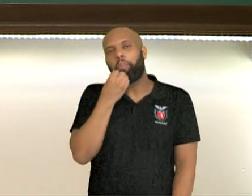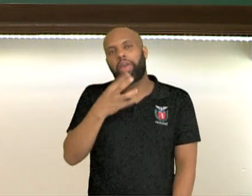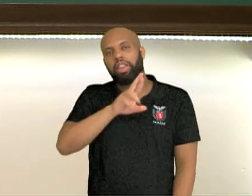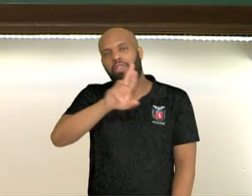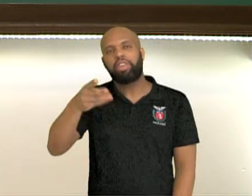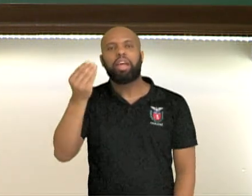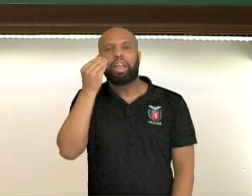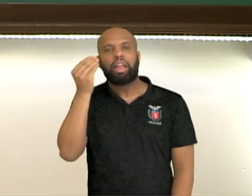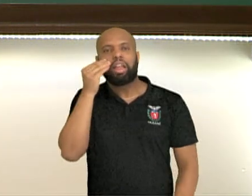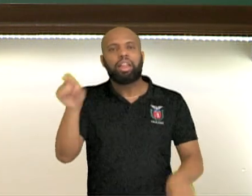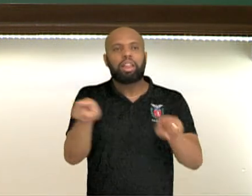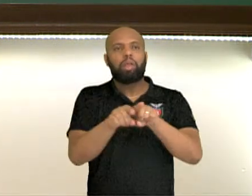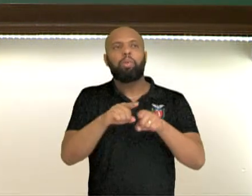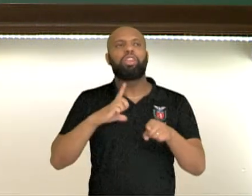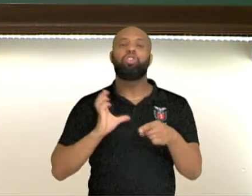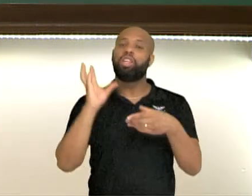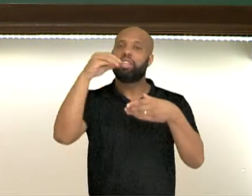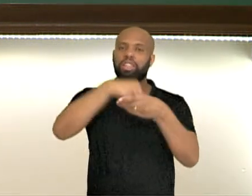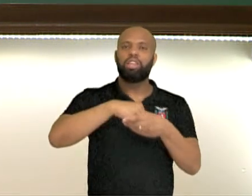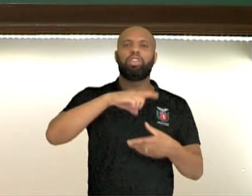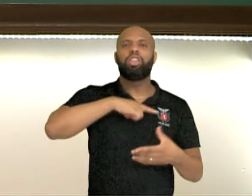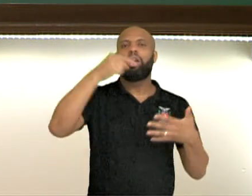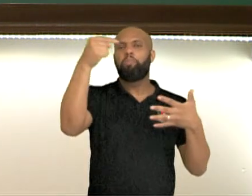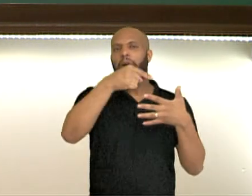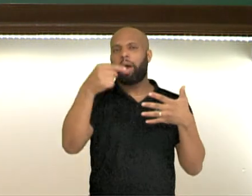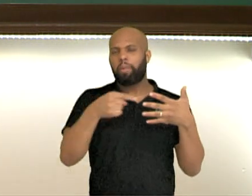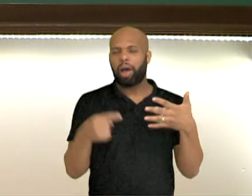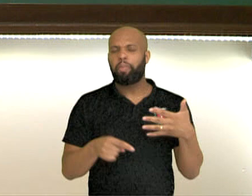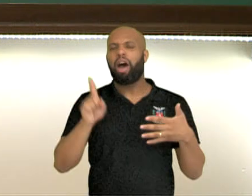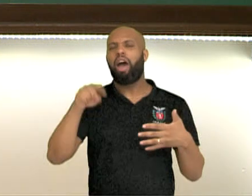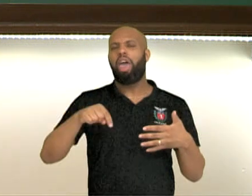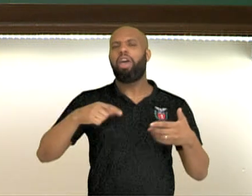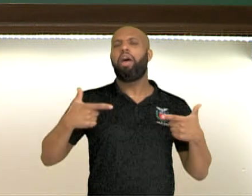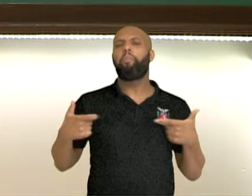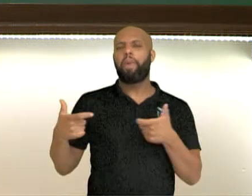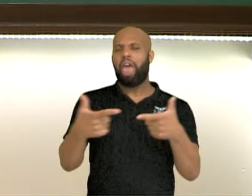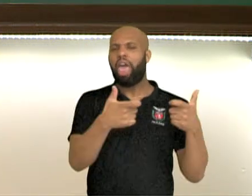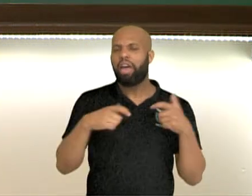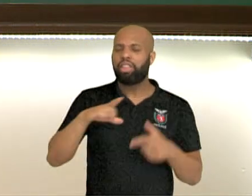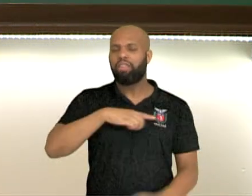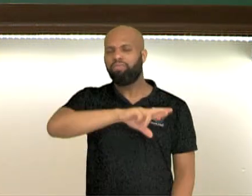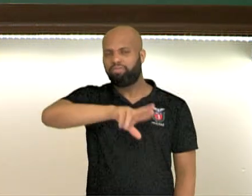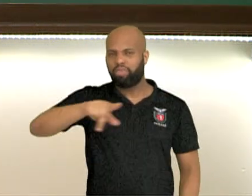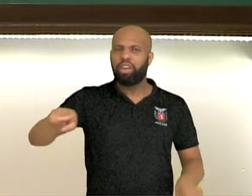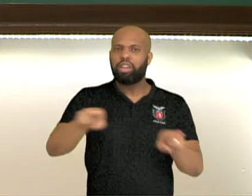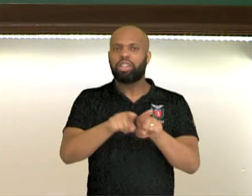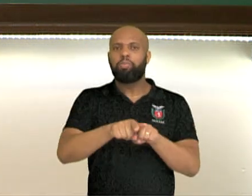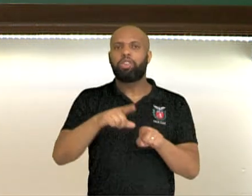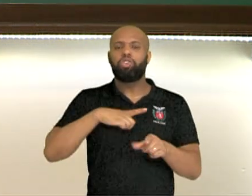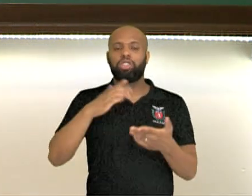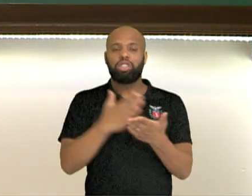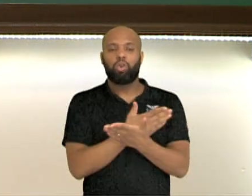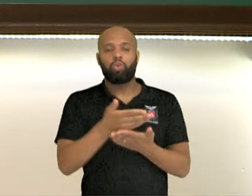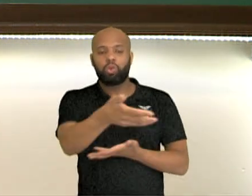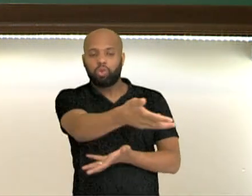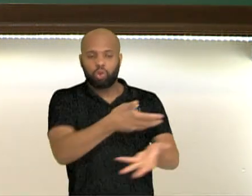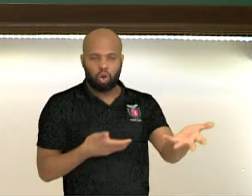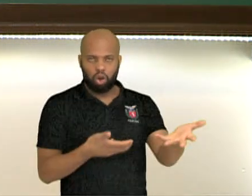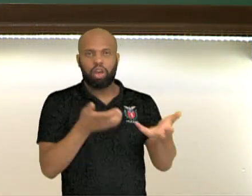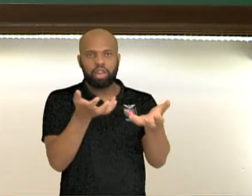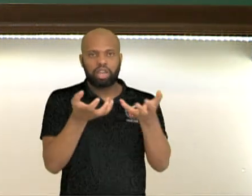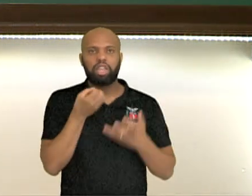tentando, dentro das várias guerras e políticas, barganhas próprias da política, trazer benefícios, né, à sua